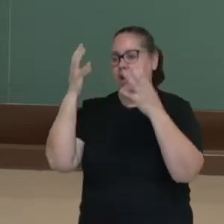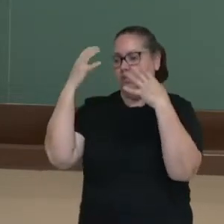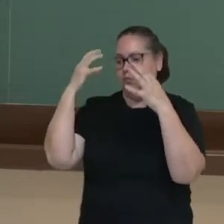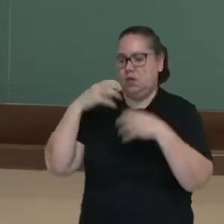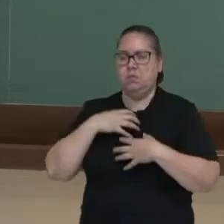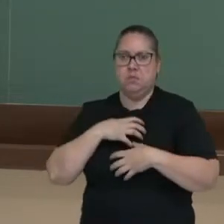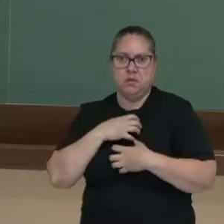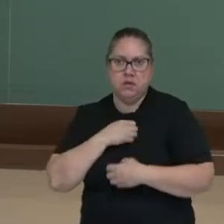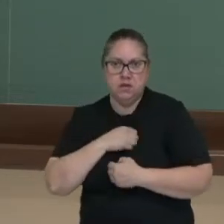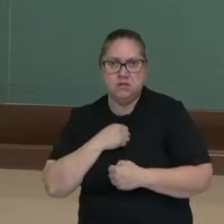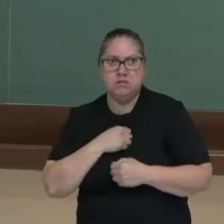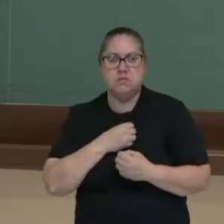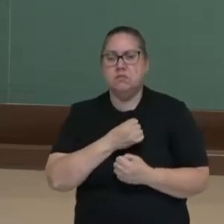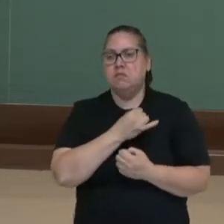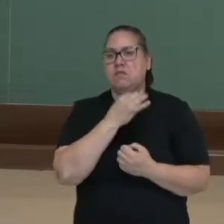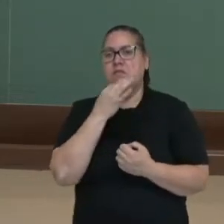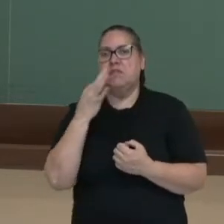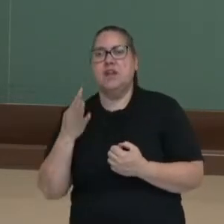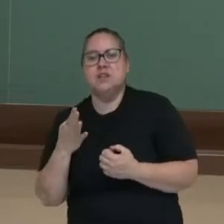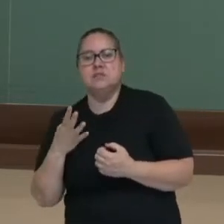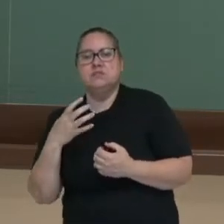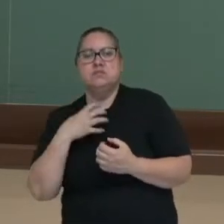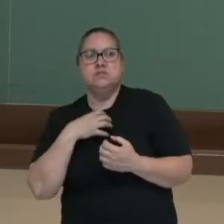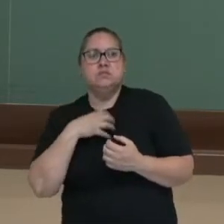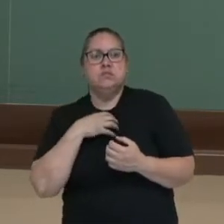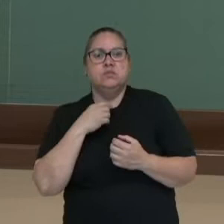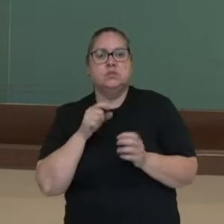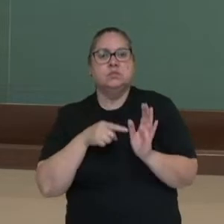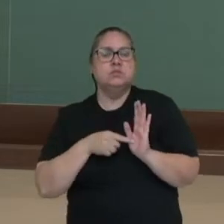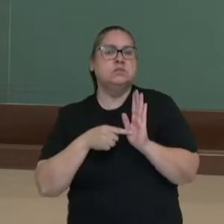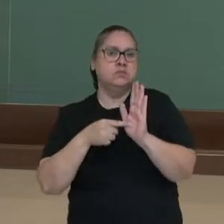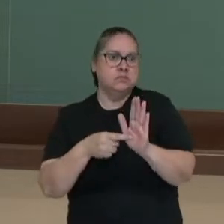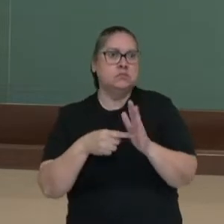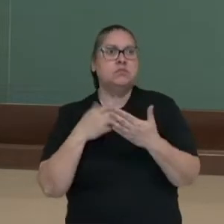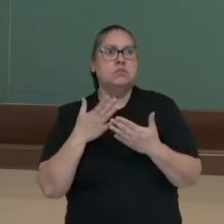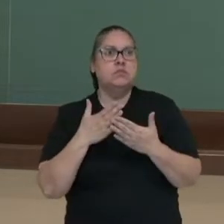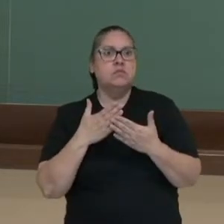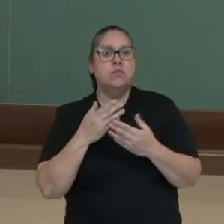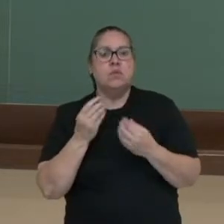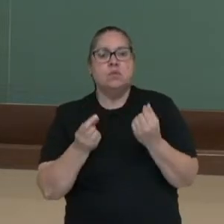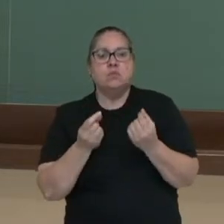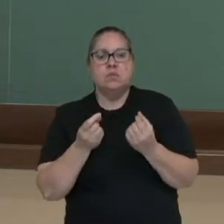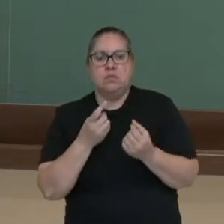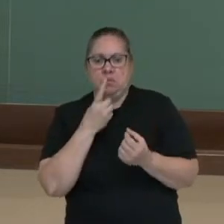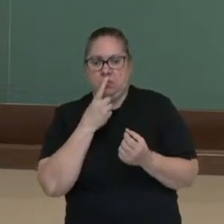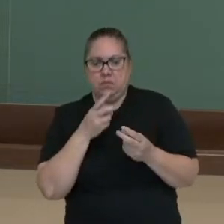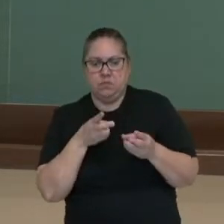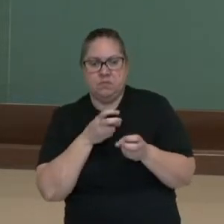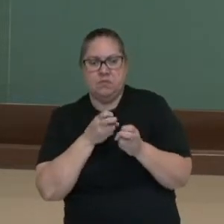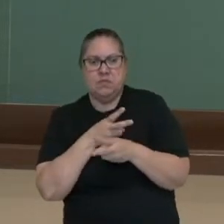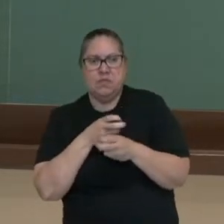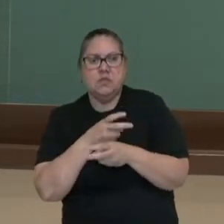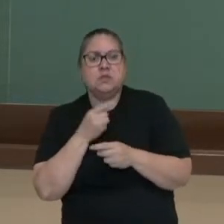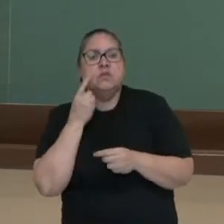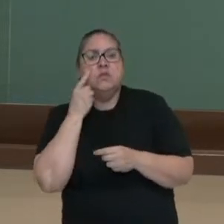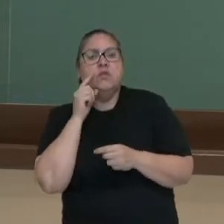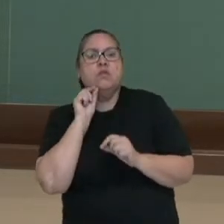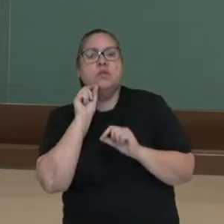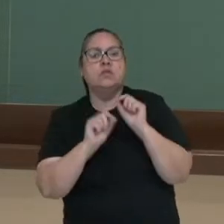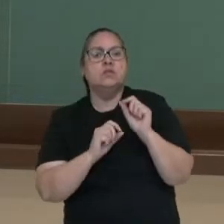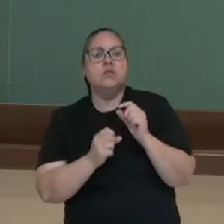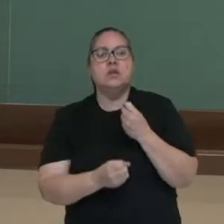contaminação. E são várias as formas que nós podemos apresentar ali de contaminação das águas. Então vamos